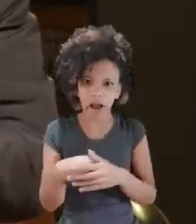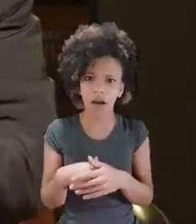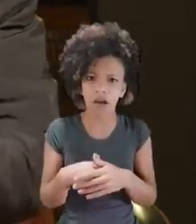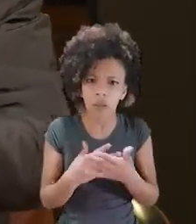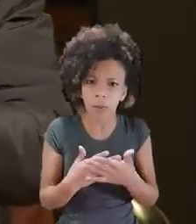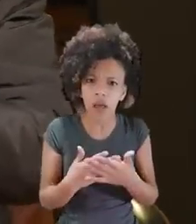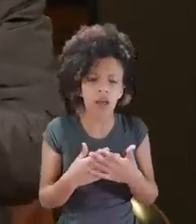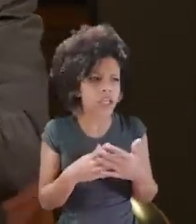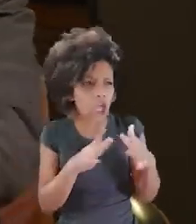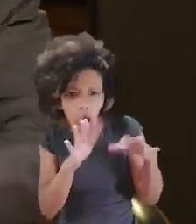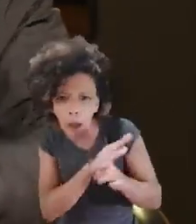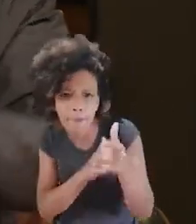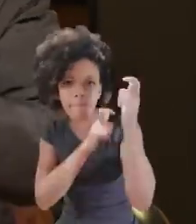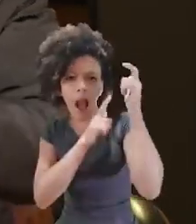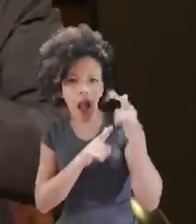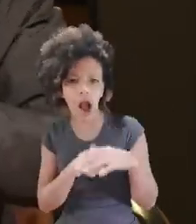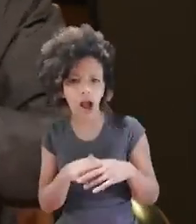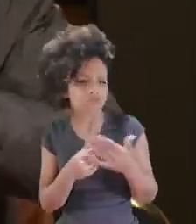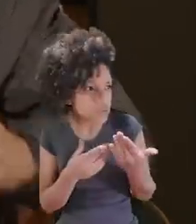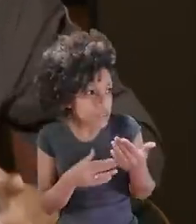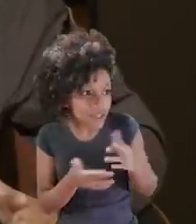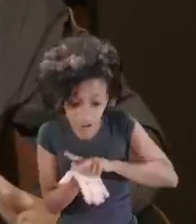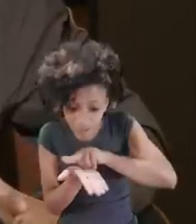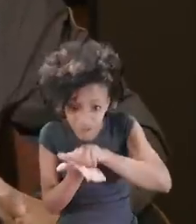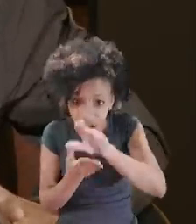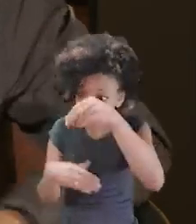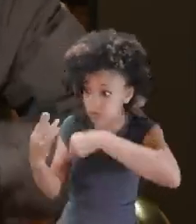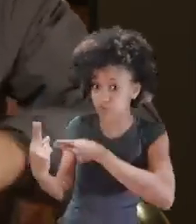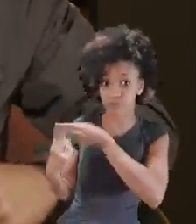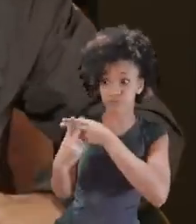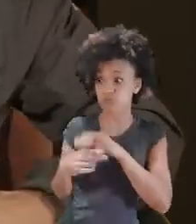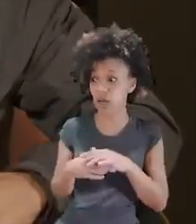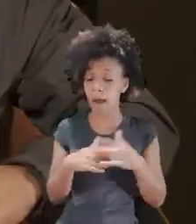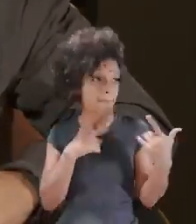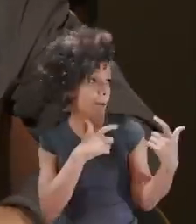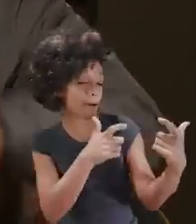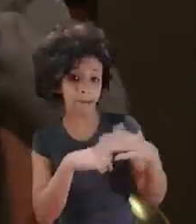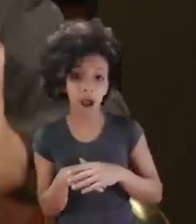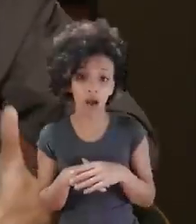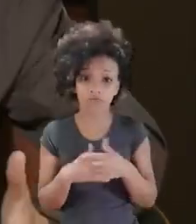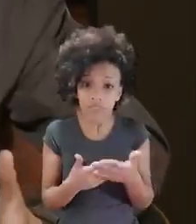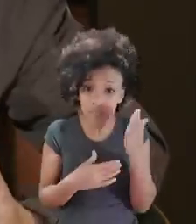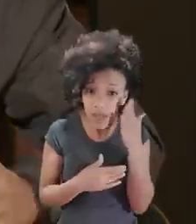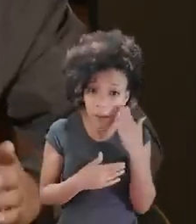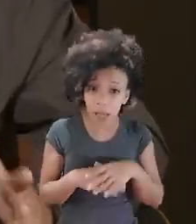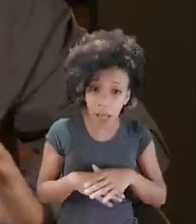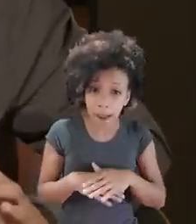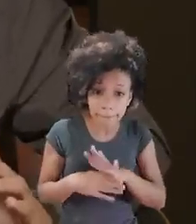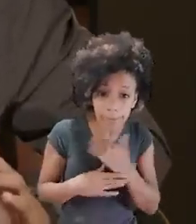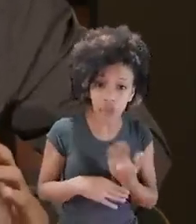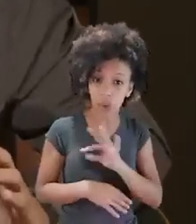outro homicida sabe lá torcida cara tem um monte desses caras que trocaram tiro com policial homicídio de policial